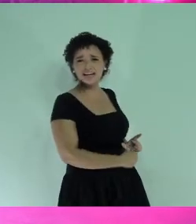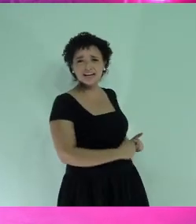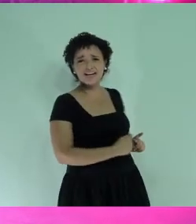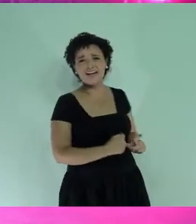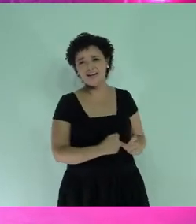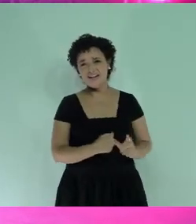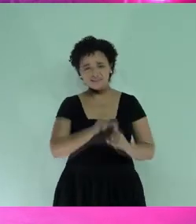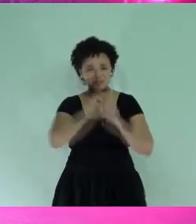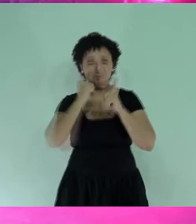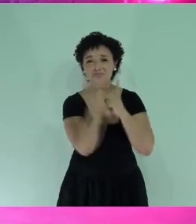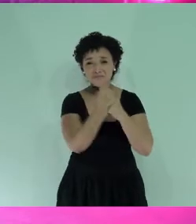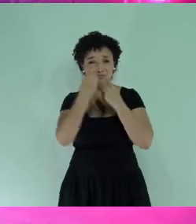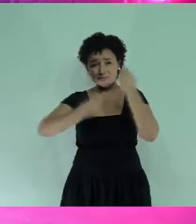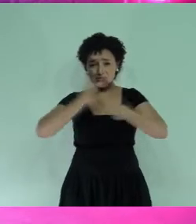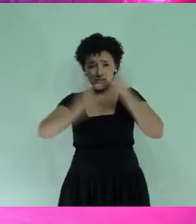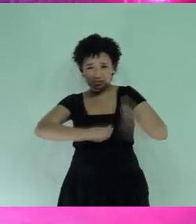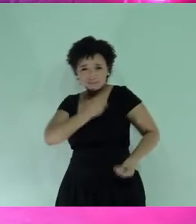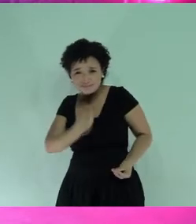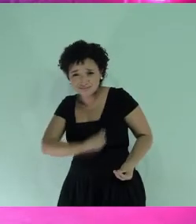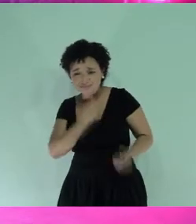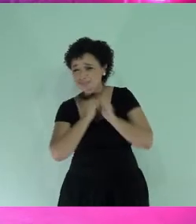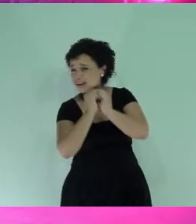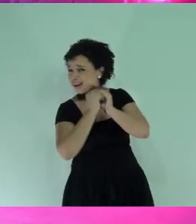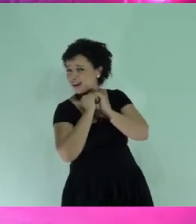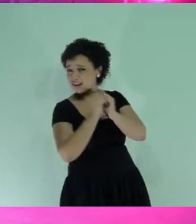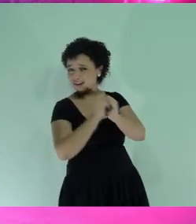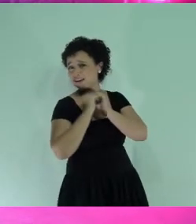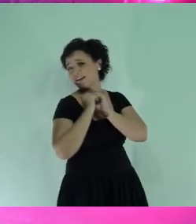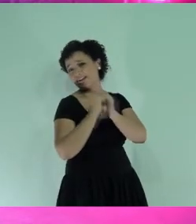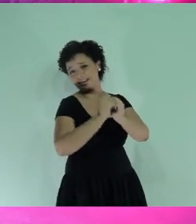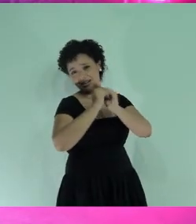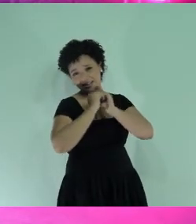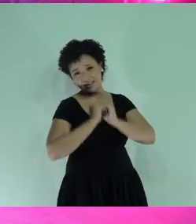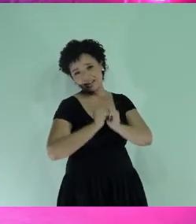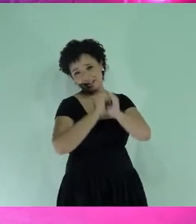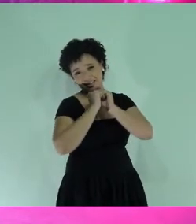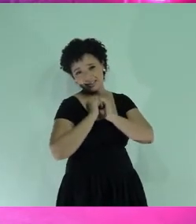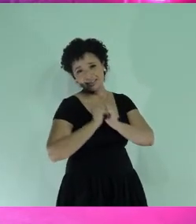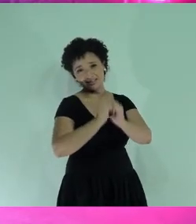conforto no meu corpo diz: não recomendado à